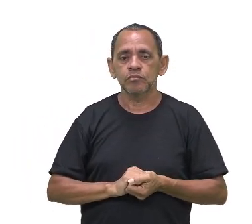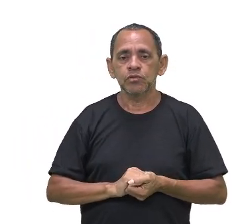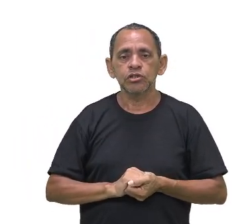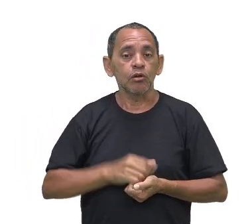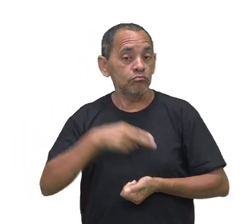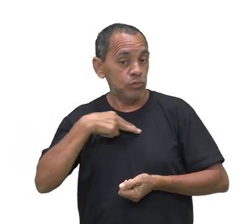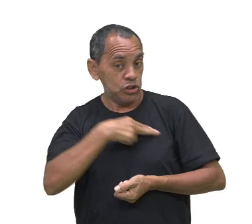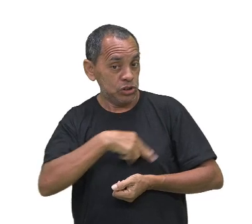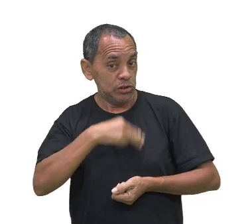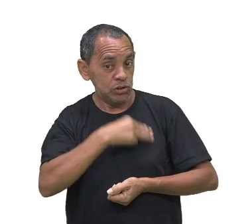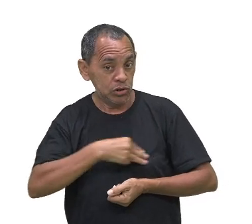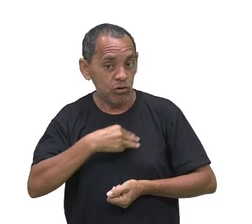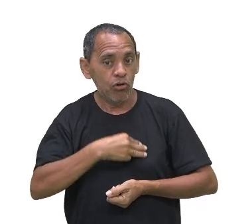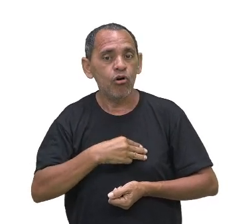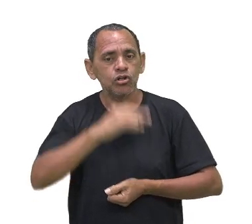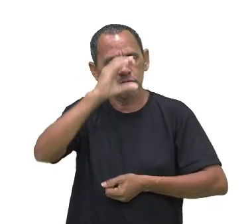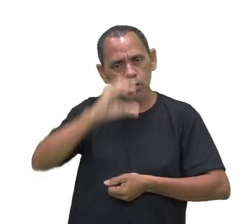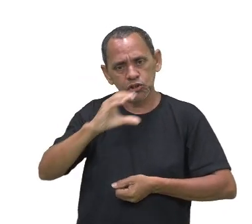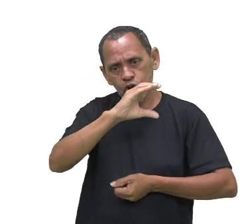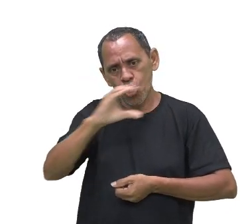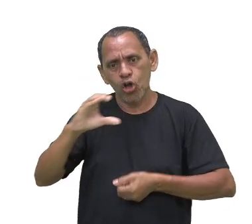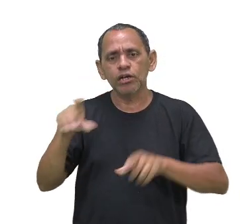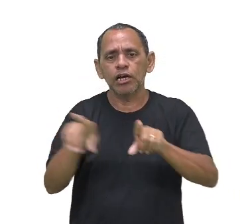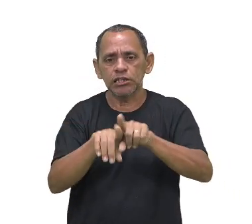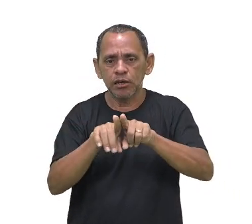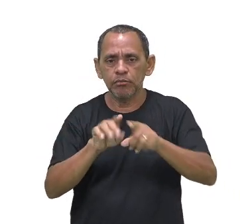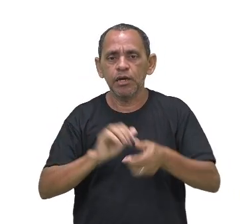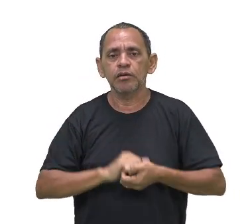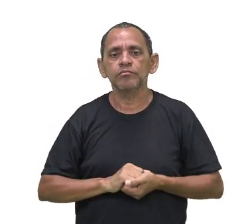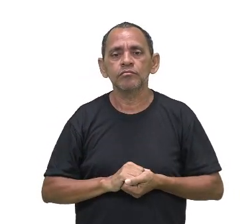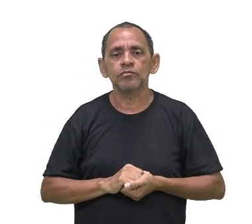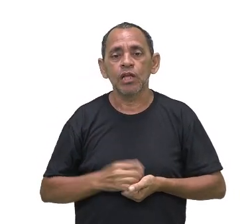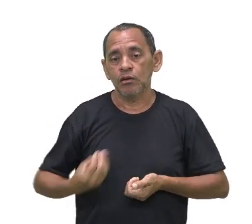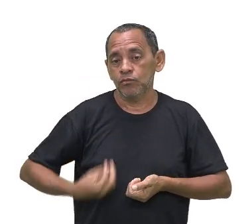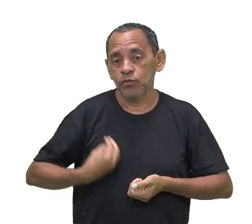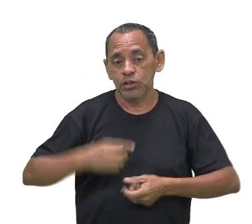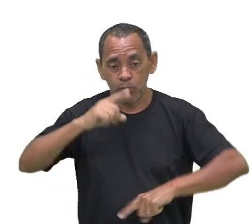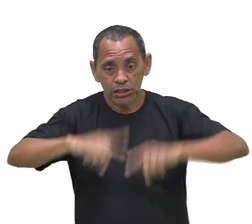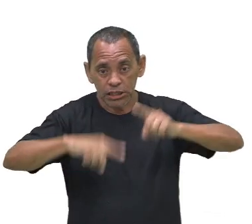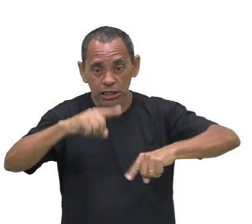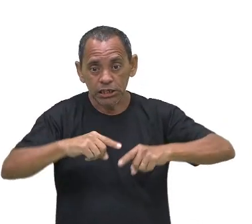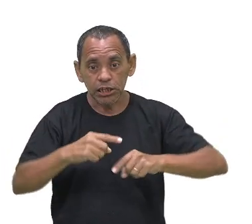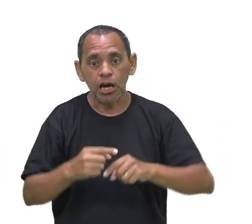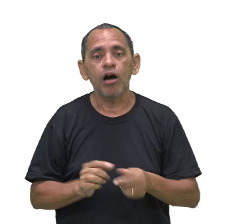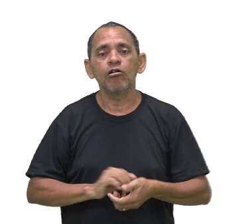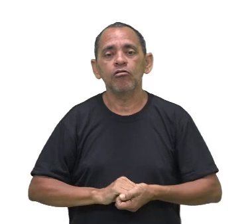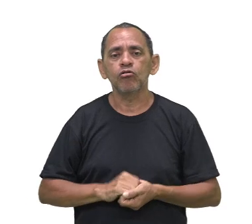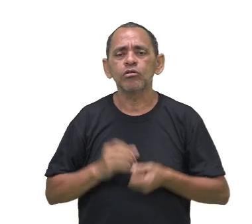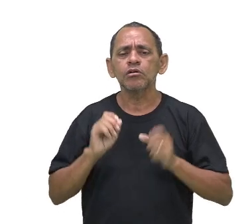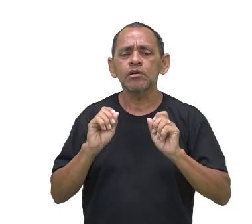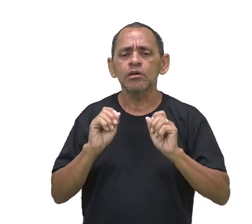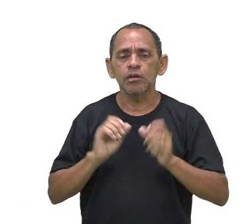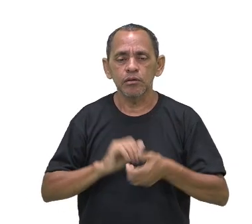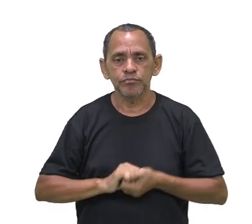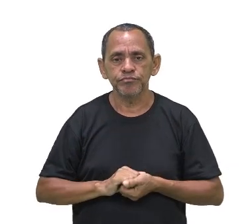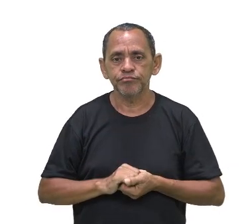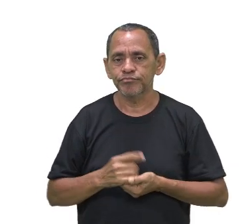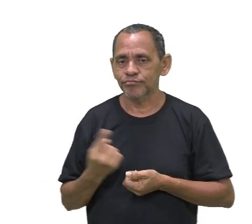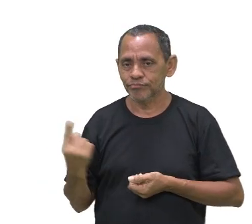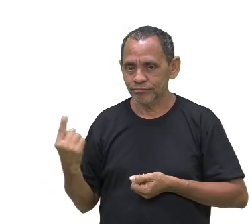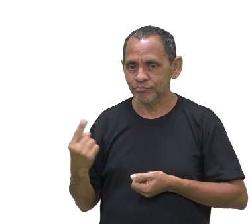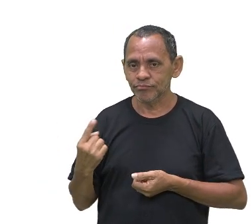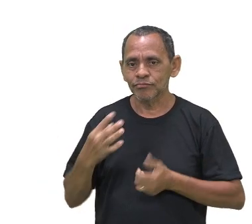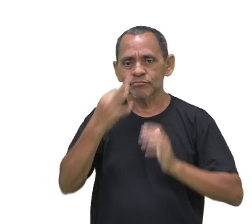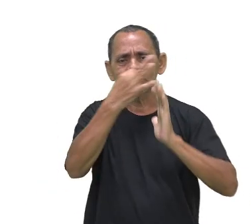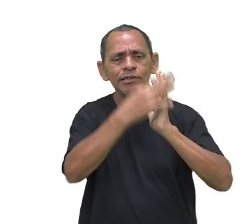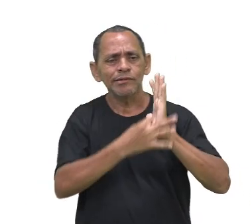católicas catequizadoras. Quanto à vida material, vamos deixar também para vocês o texto a seguir, que é